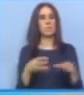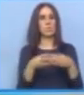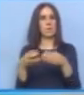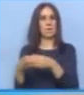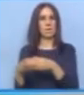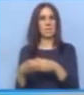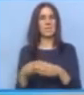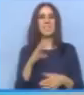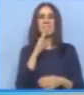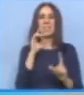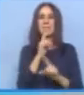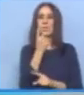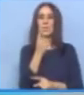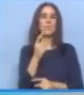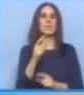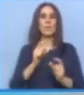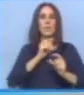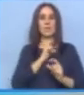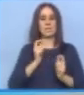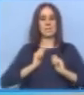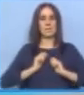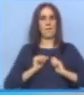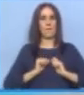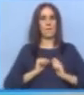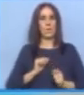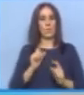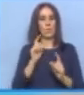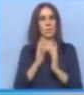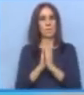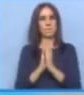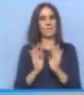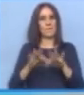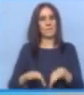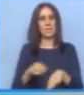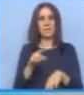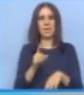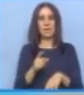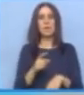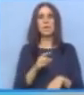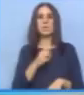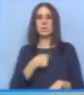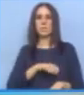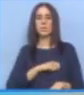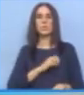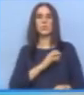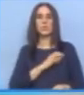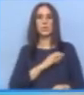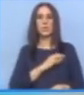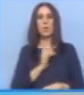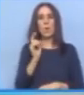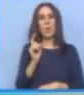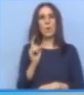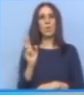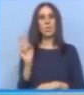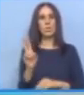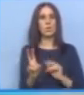até um dos cânticos da minha ordenação, logo no final do rito, começava exatamente assim: o Senhor eligiu a seus discípulos, los mandou de